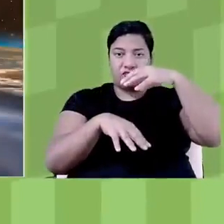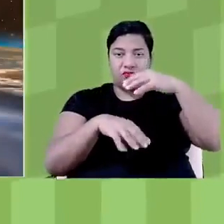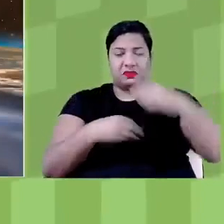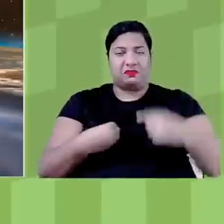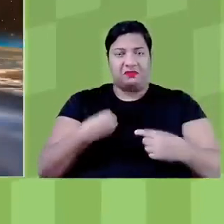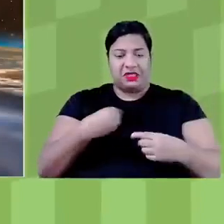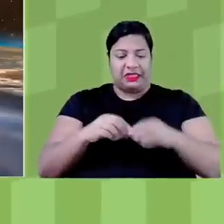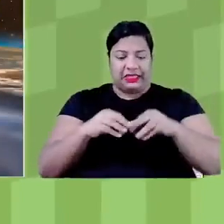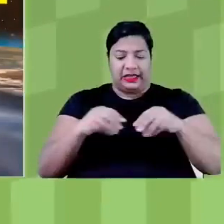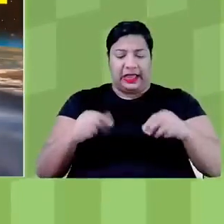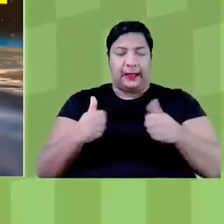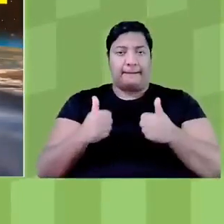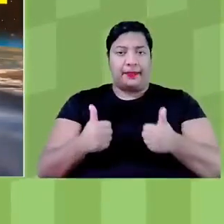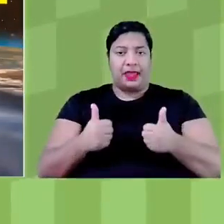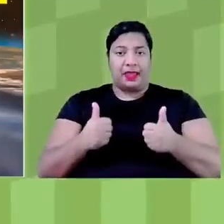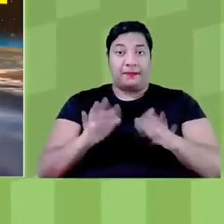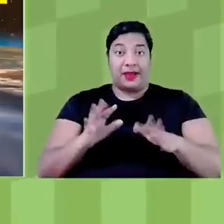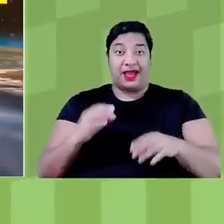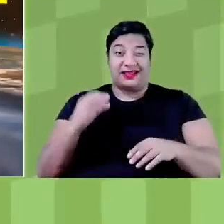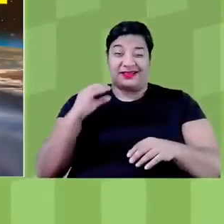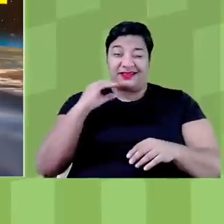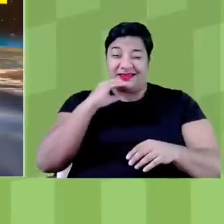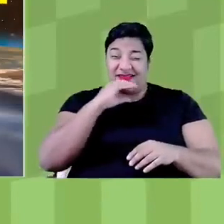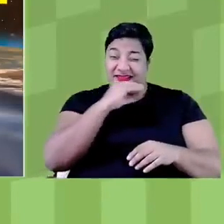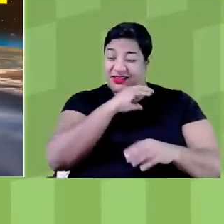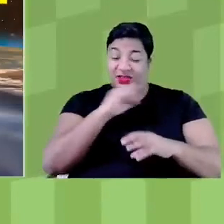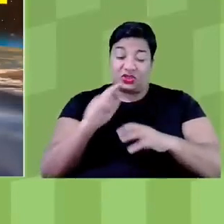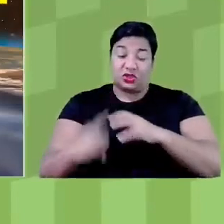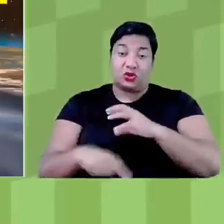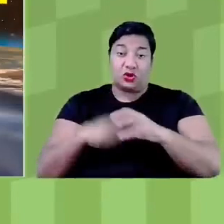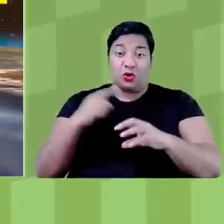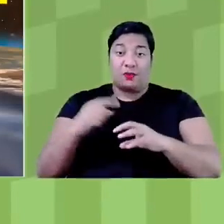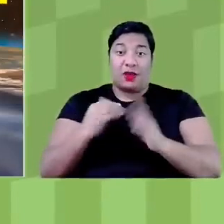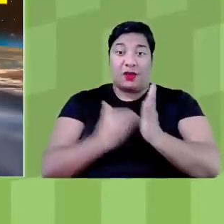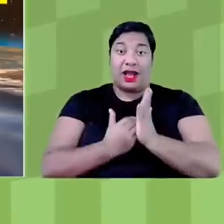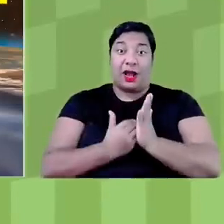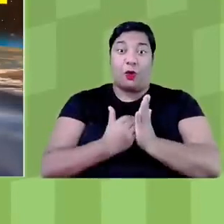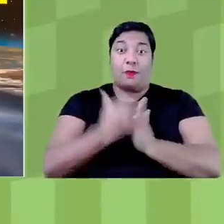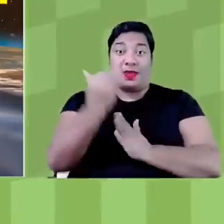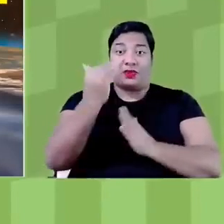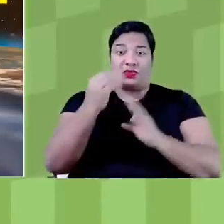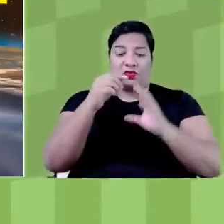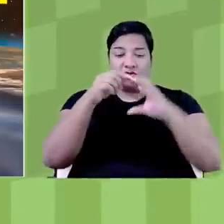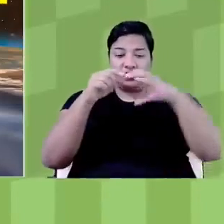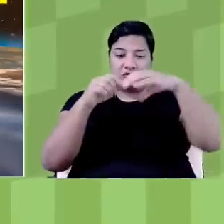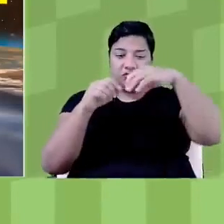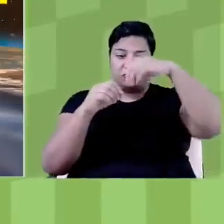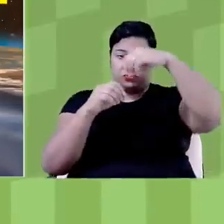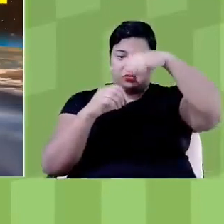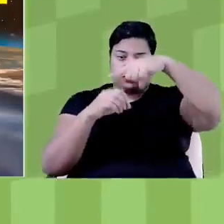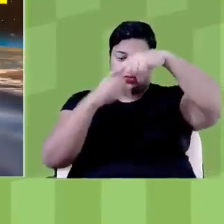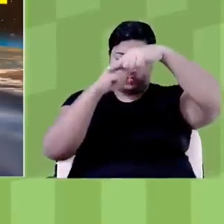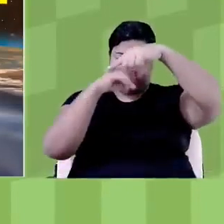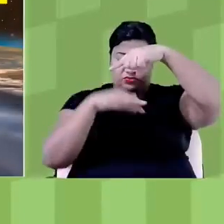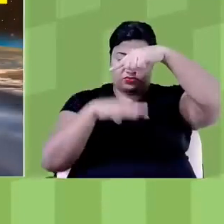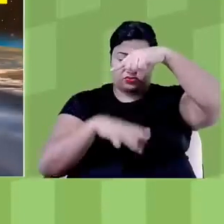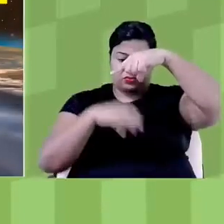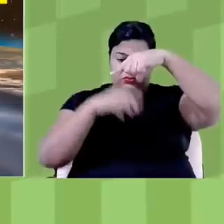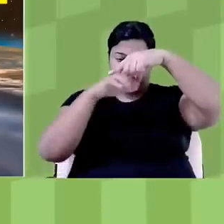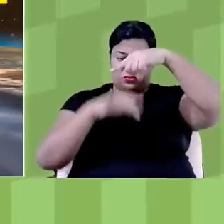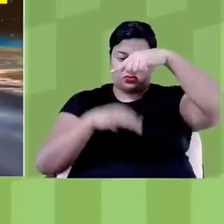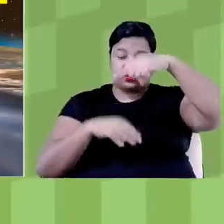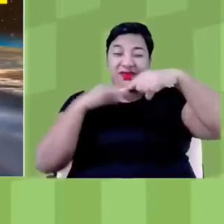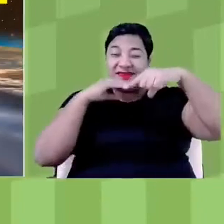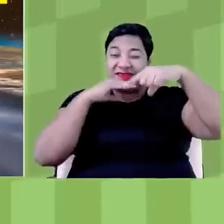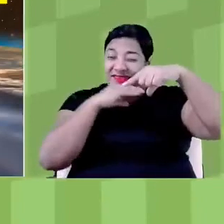vida, mas com o aquecimento global, nós temos um aumento de watts por metro quadrado,